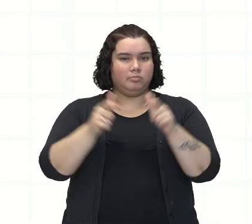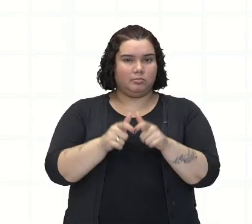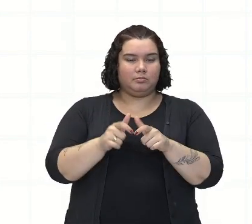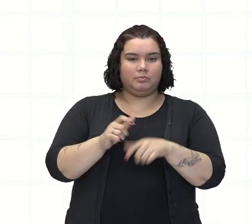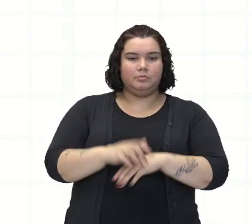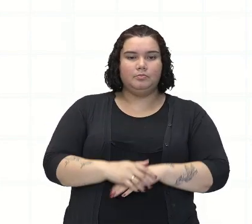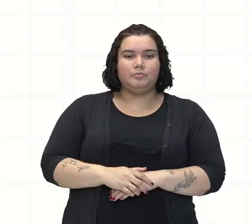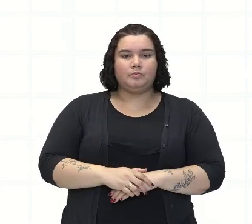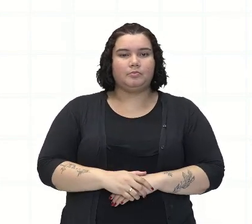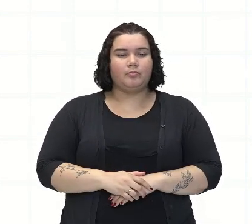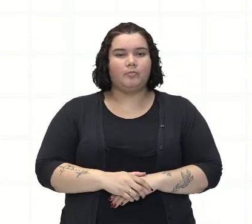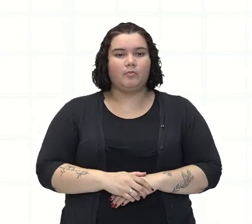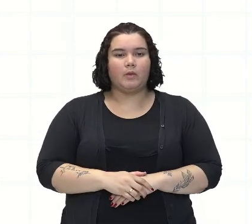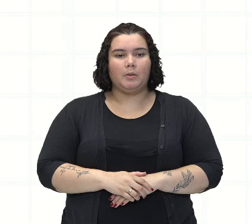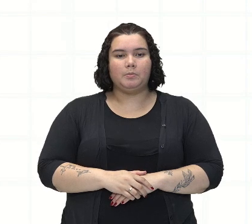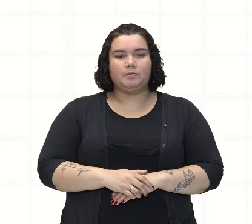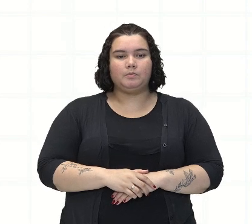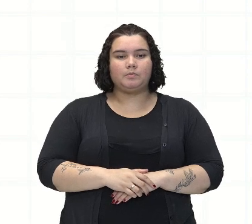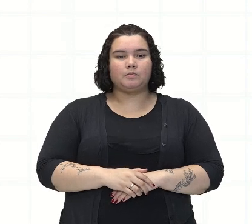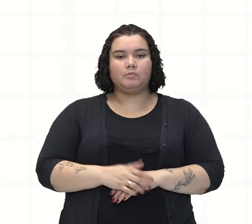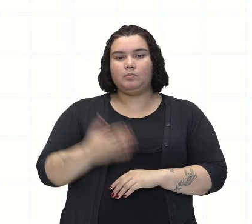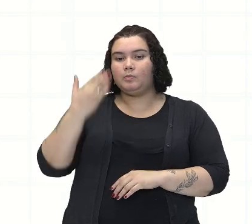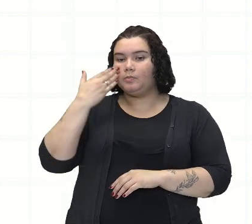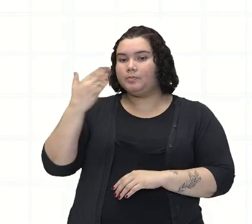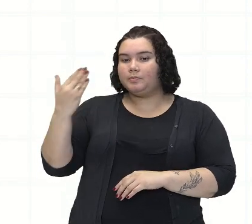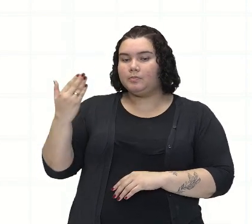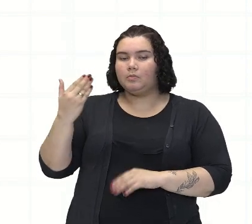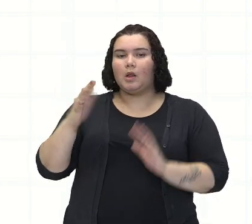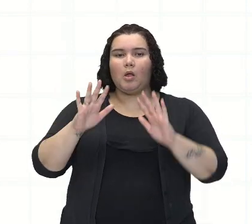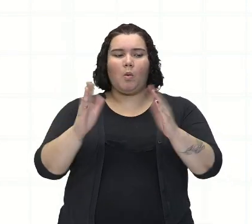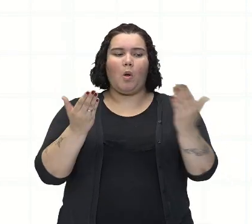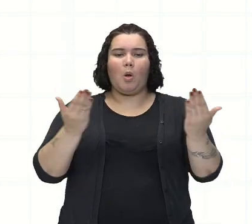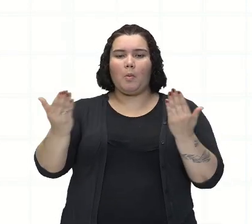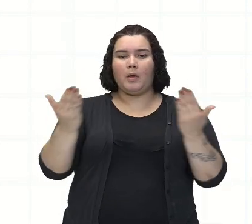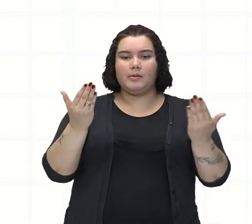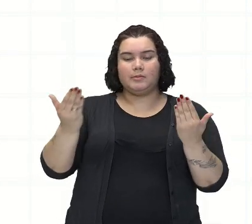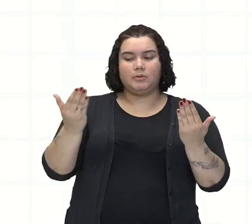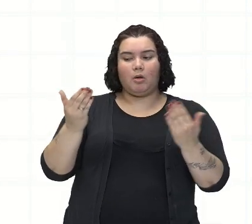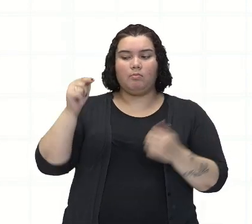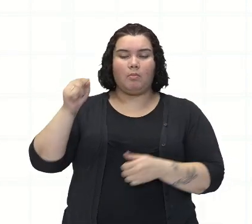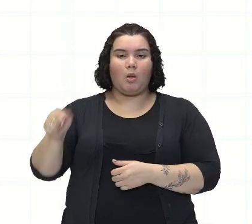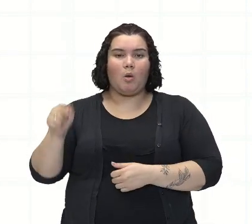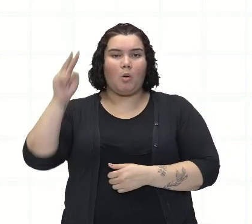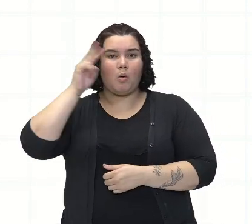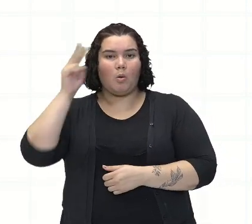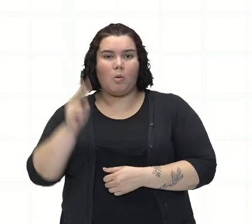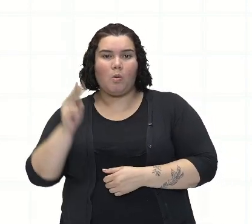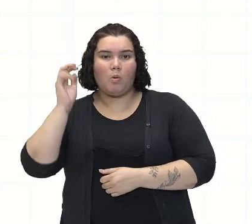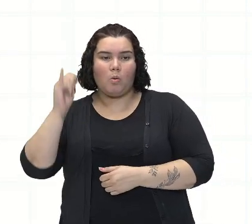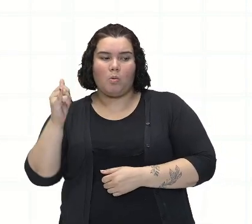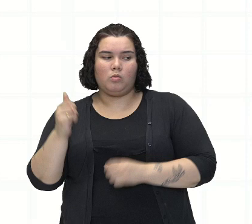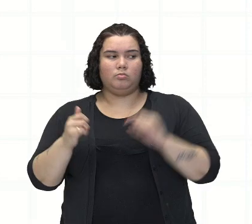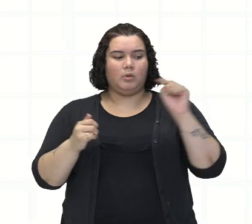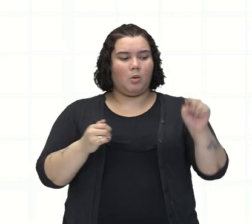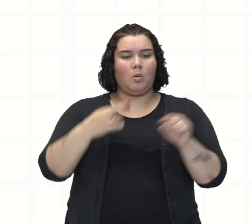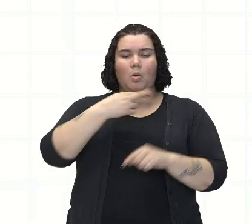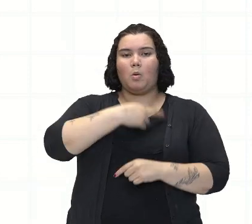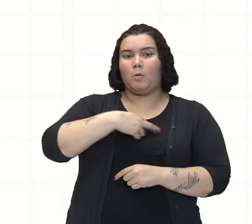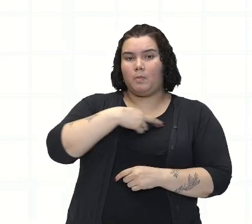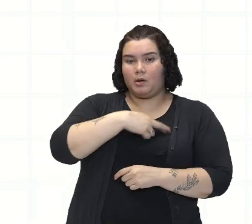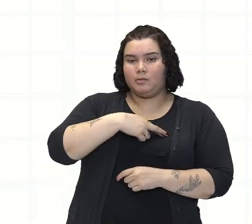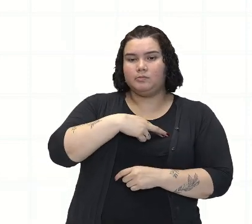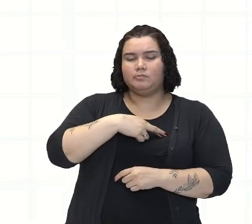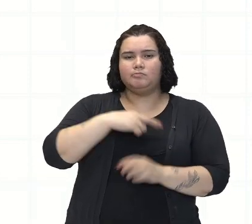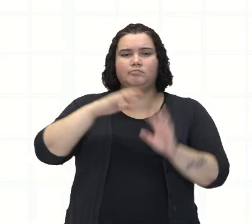cartela, a gente tem aí o que é a diferença entre o conto e o romance. Quando vocês ouvirem a